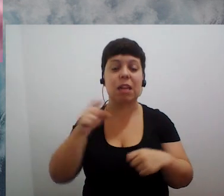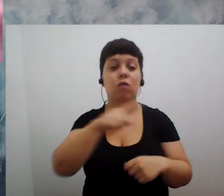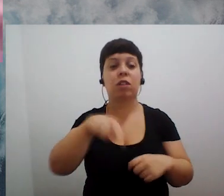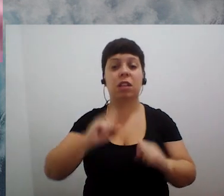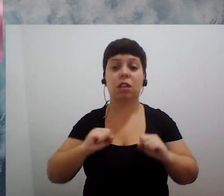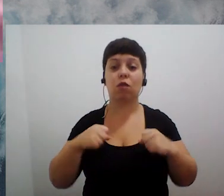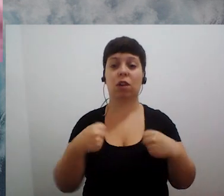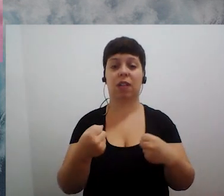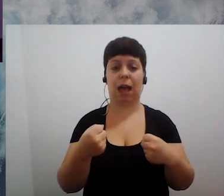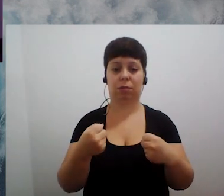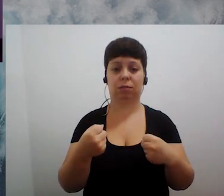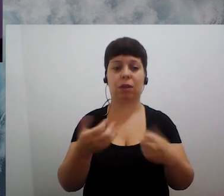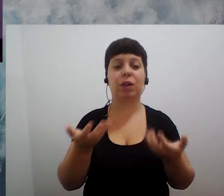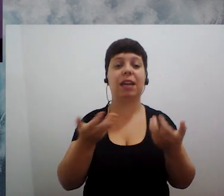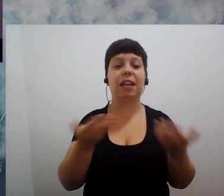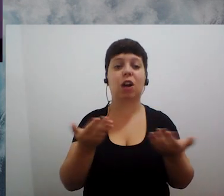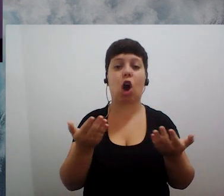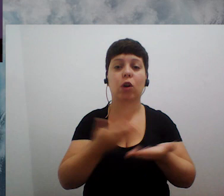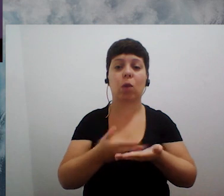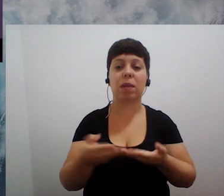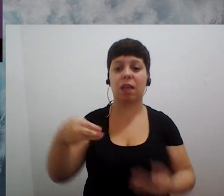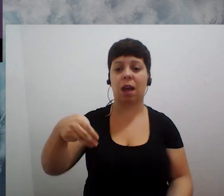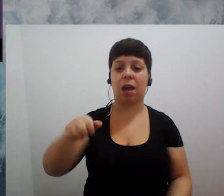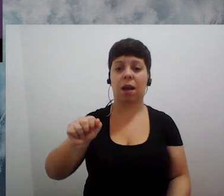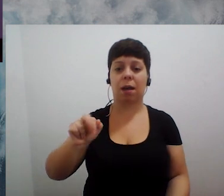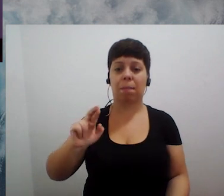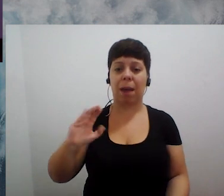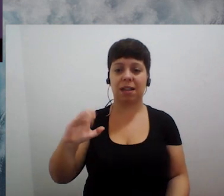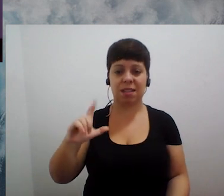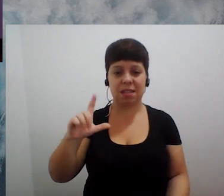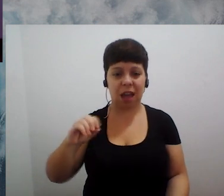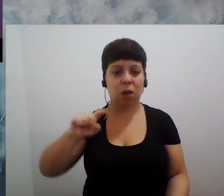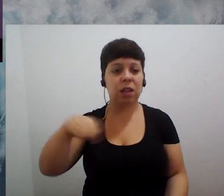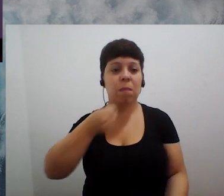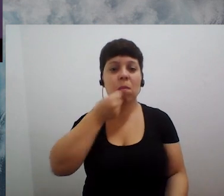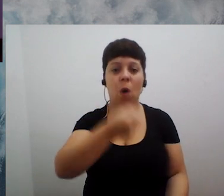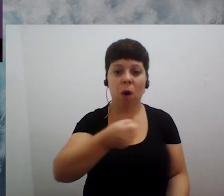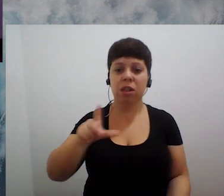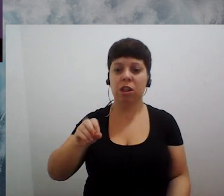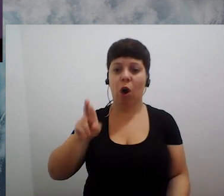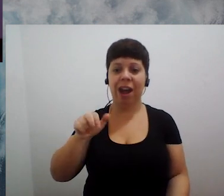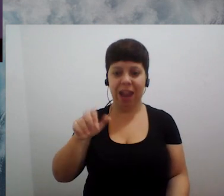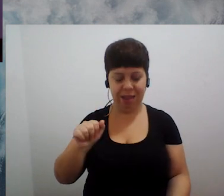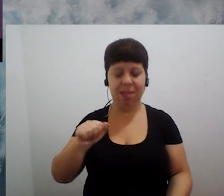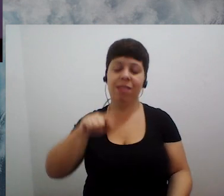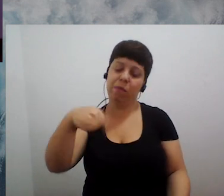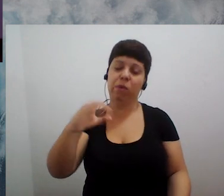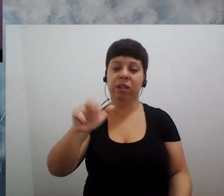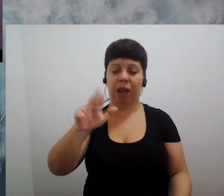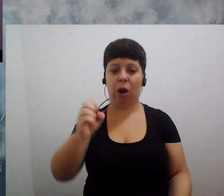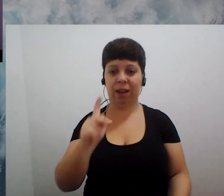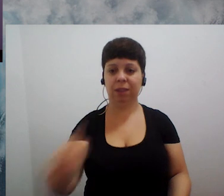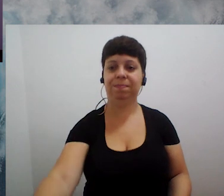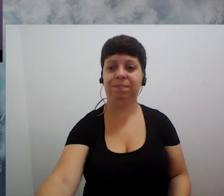e como vocês têm se esforçado para trazer isso? Eu queria começar pelo Marcelo, aí depois eu vou passar para a Lorena e para a Clara, para